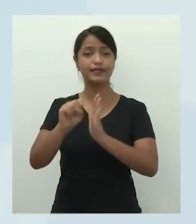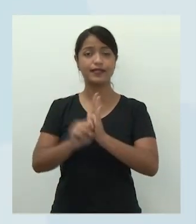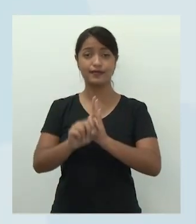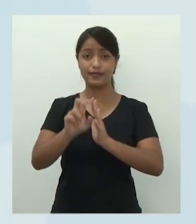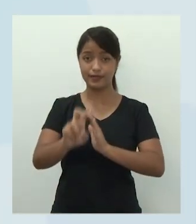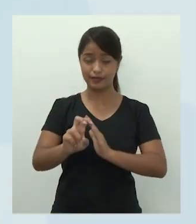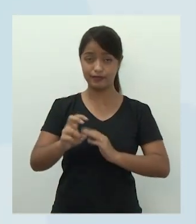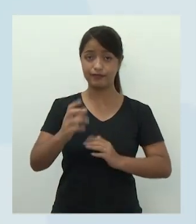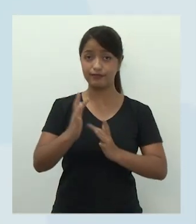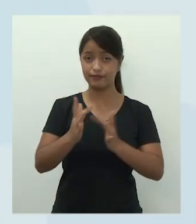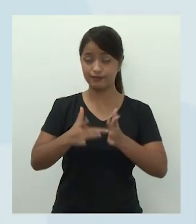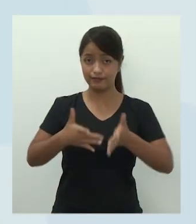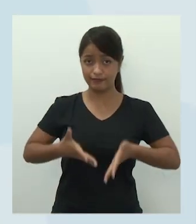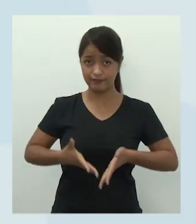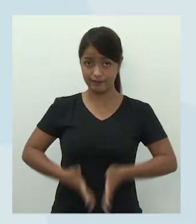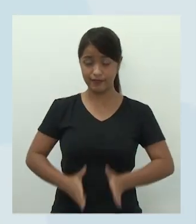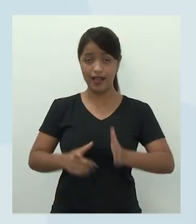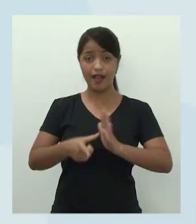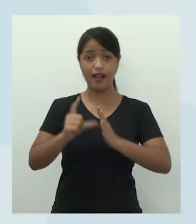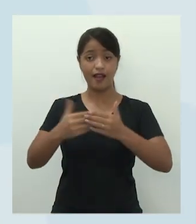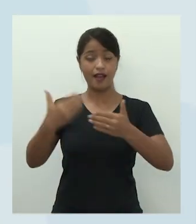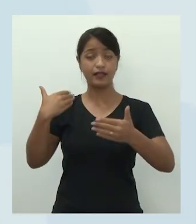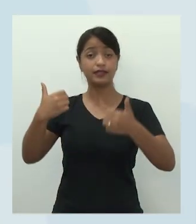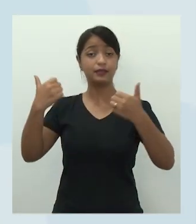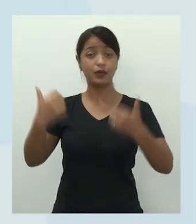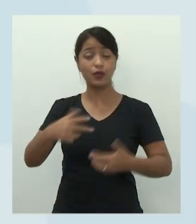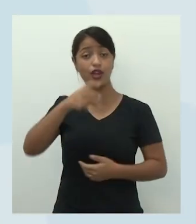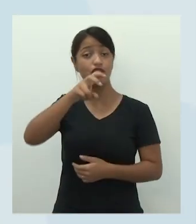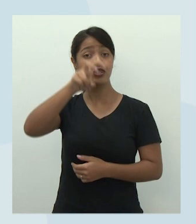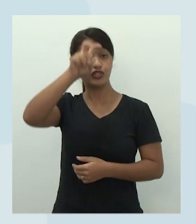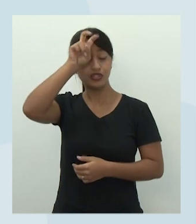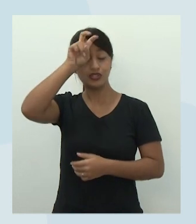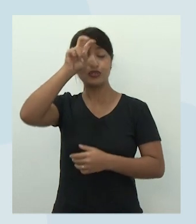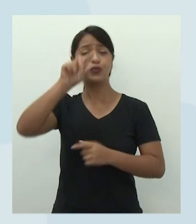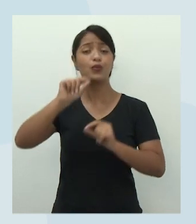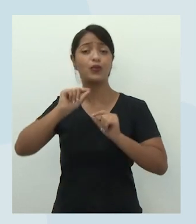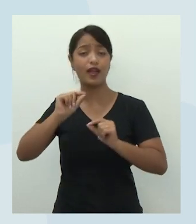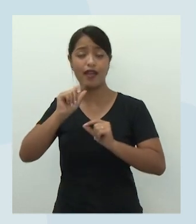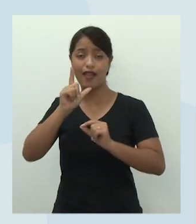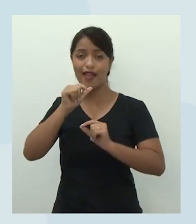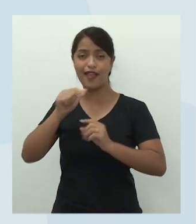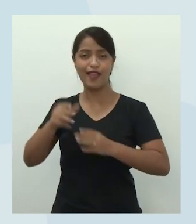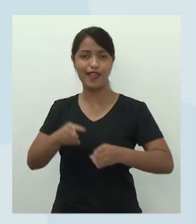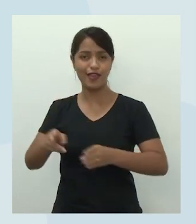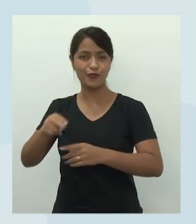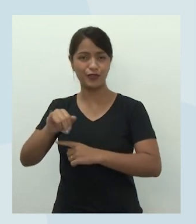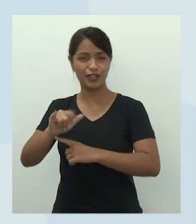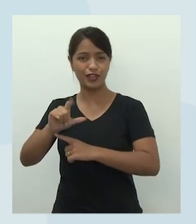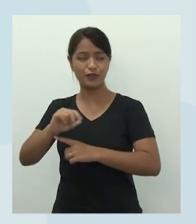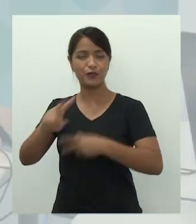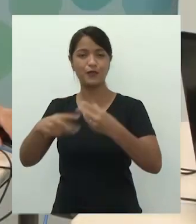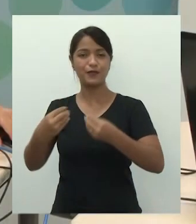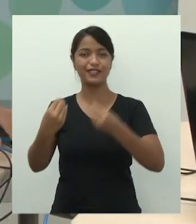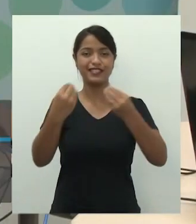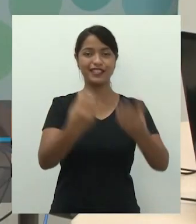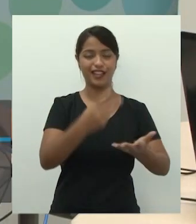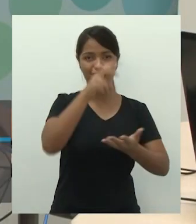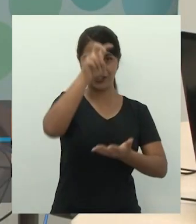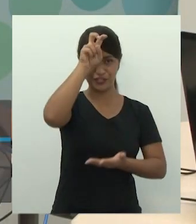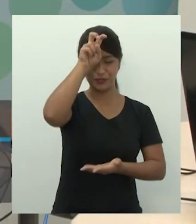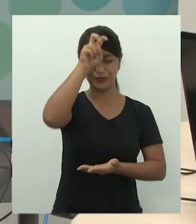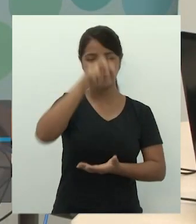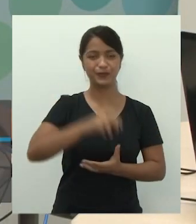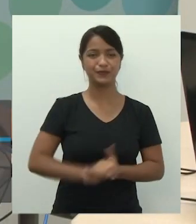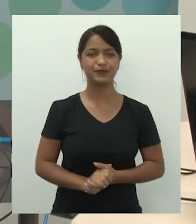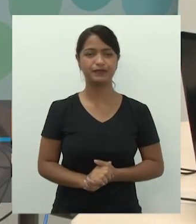o Egito é uma dádiva do Nilo, né? O Egito é um presente do Nilo, uma frase que